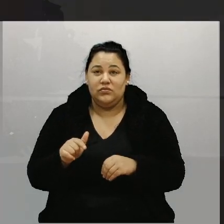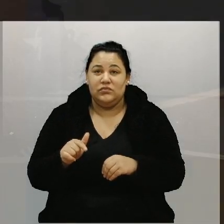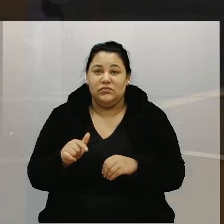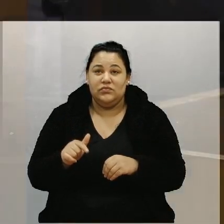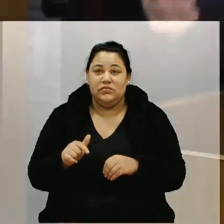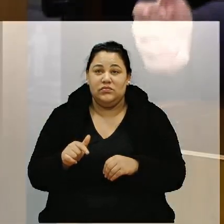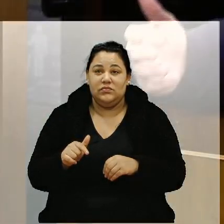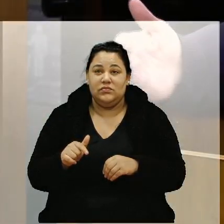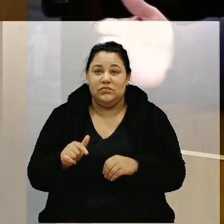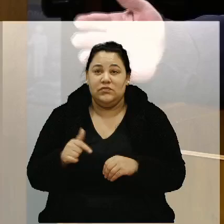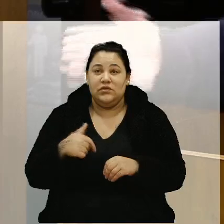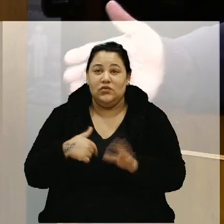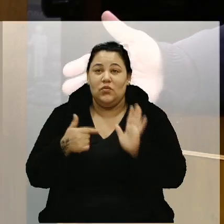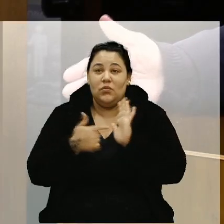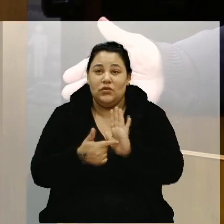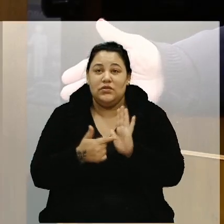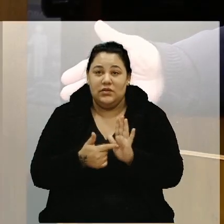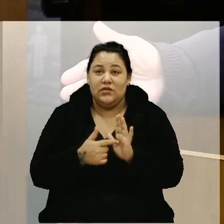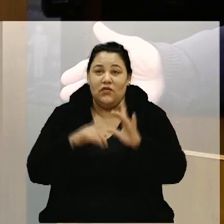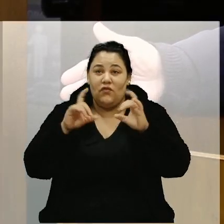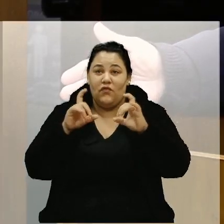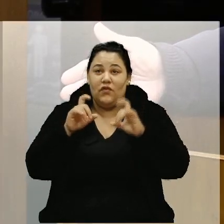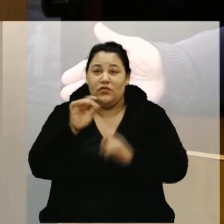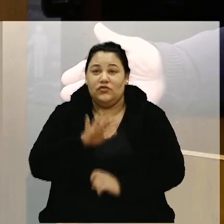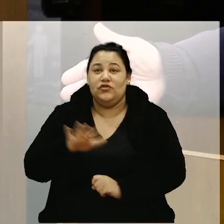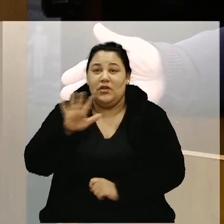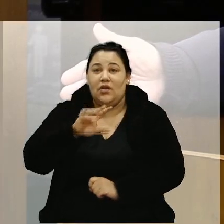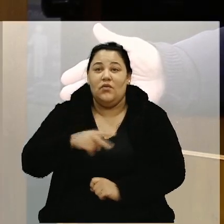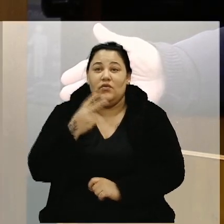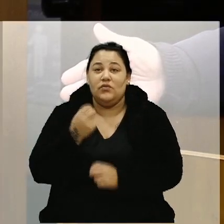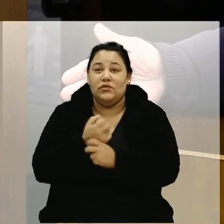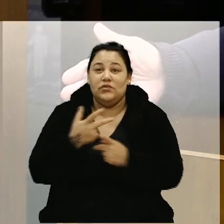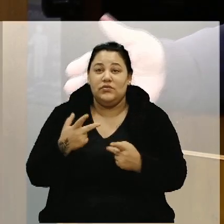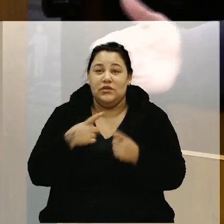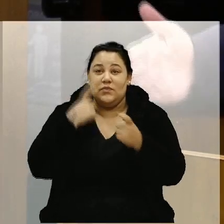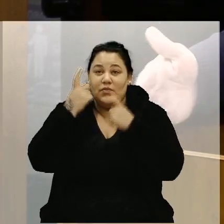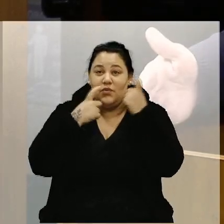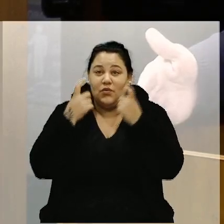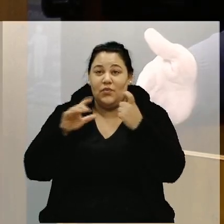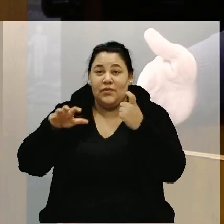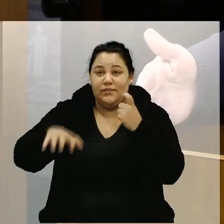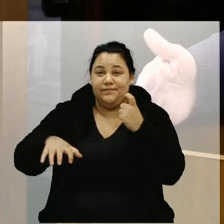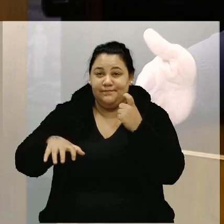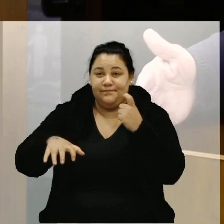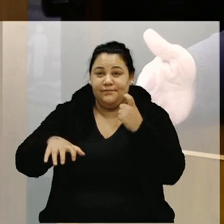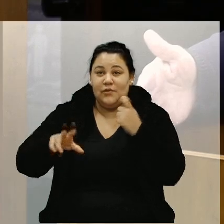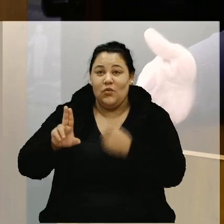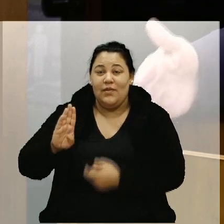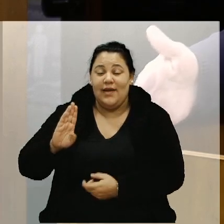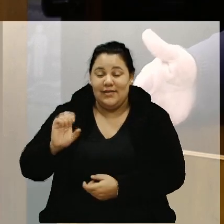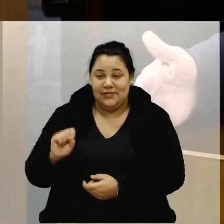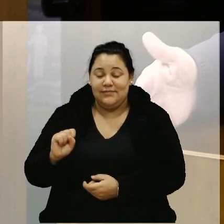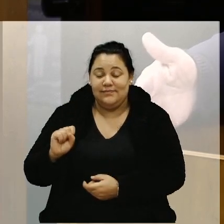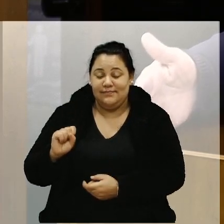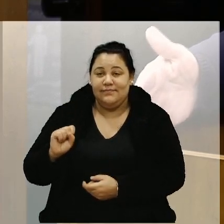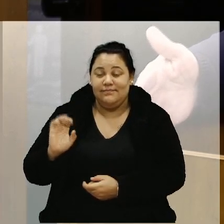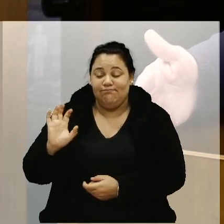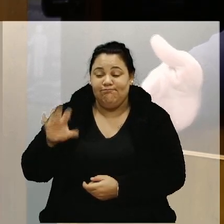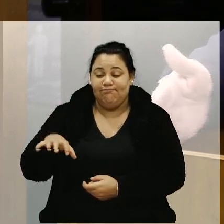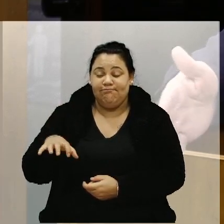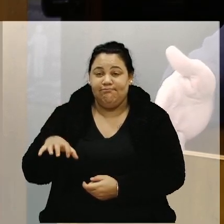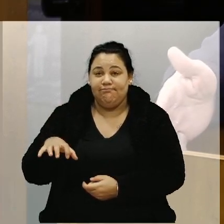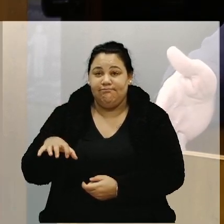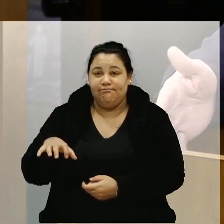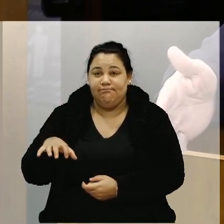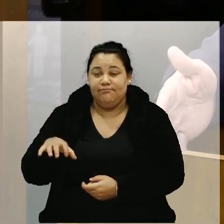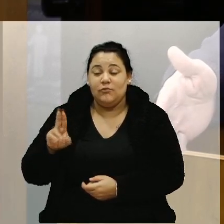passando imagens gerais de duas situações que me preocupam com Vila Cristina, que é a UBS, que está de pé